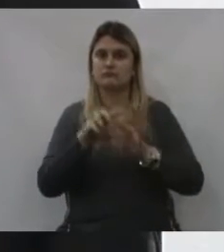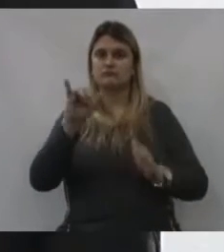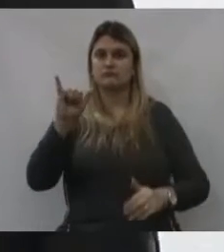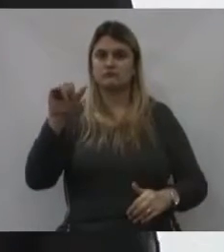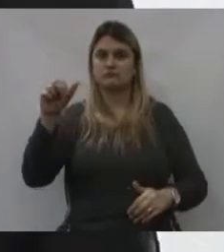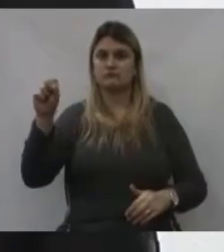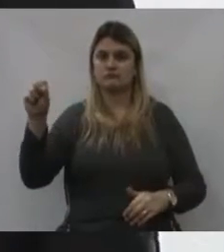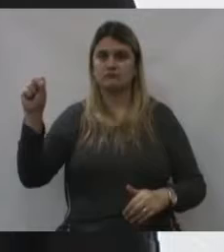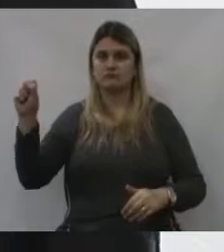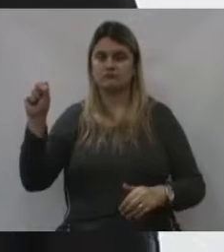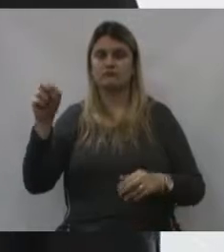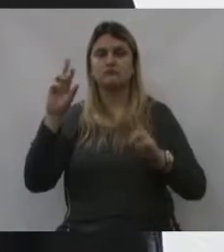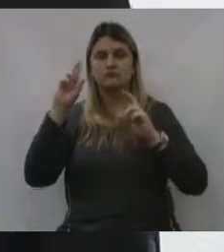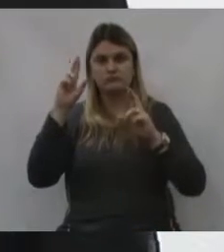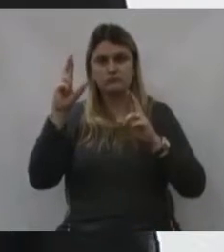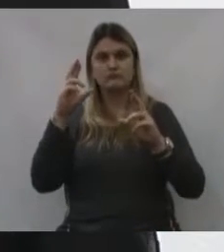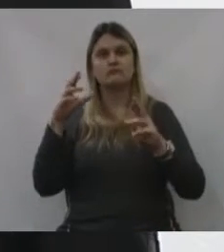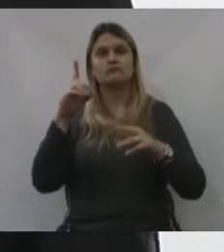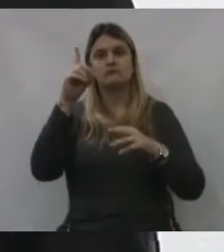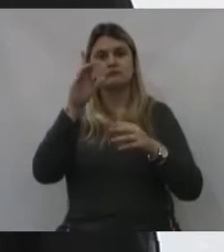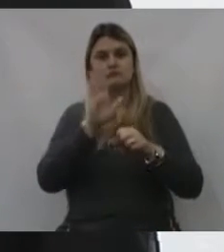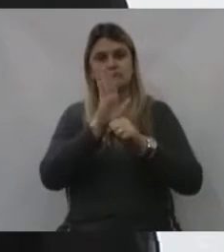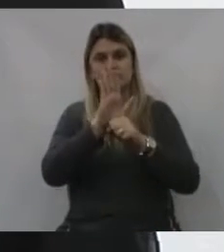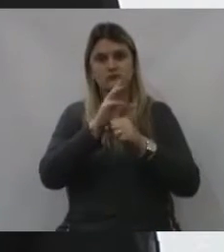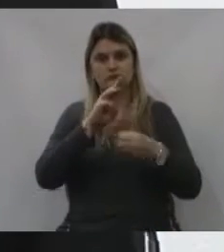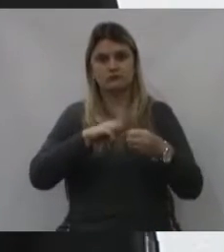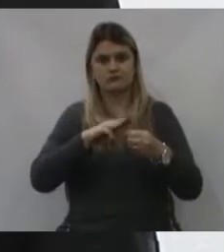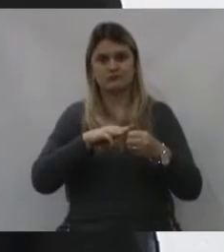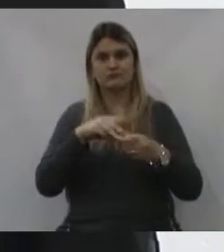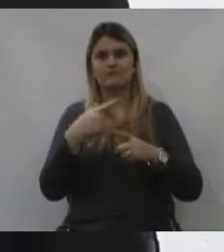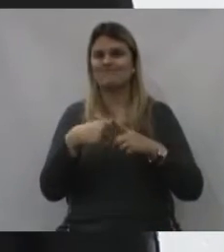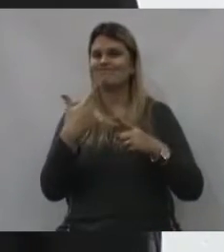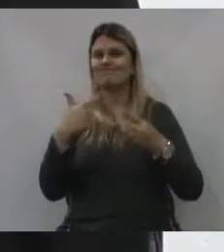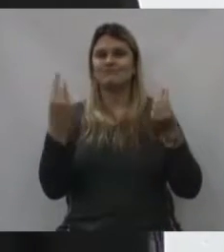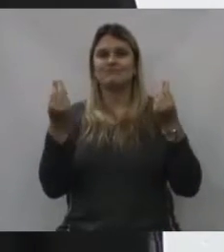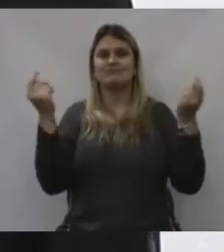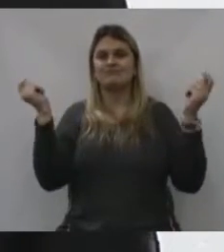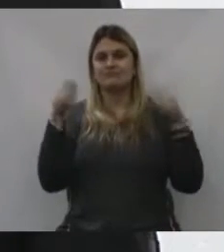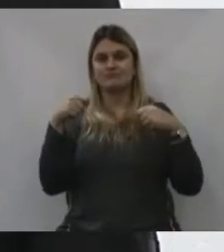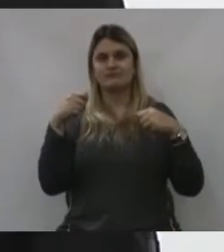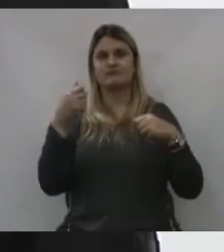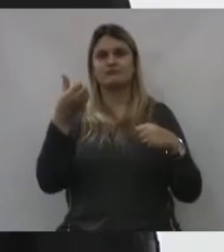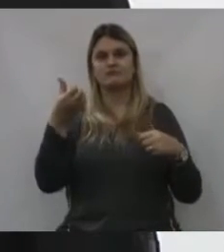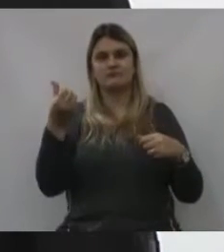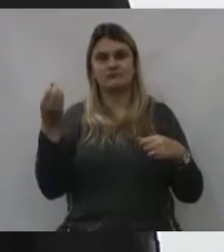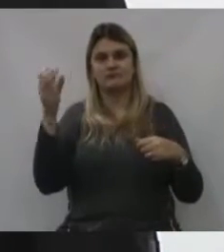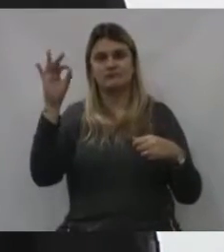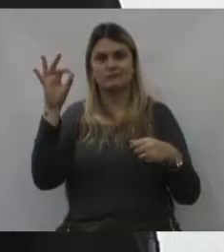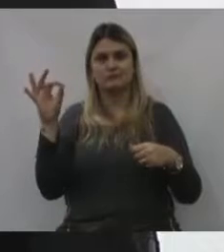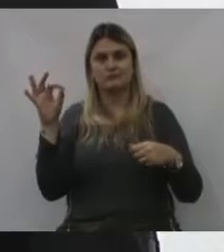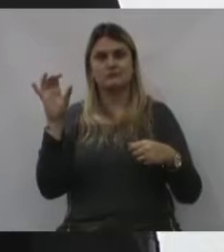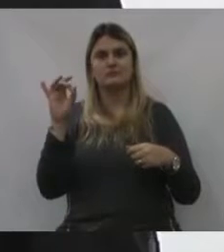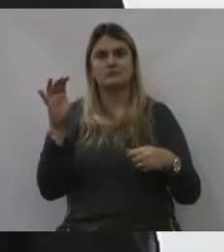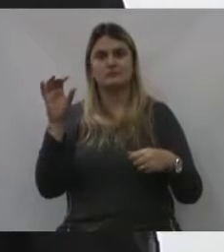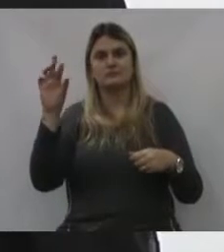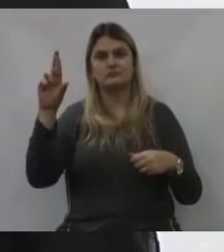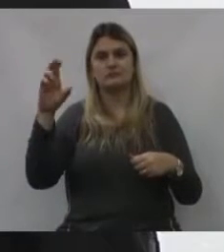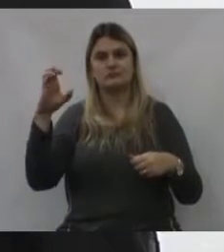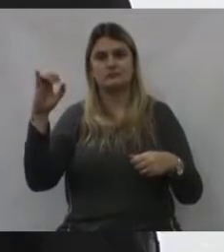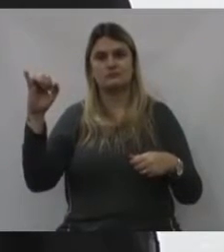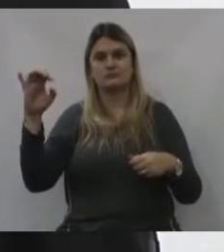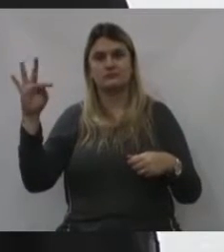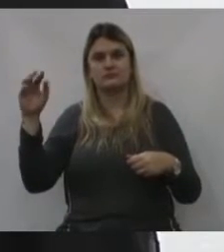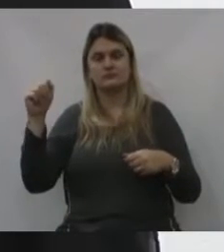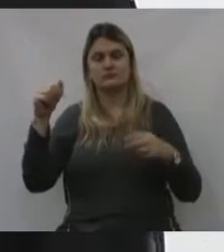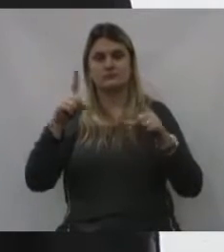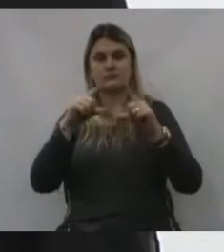do ISS-QN, tomara, queira Deus, que isso ajude a dar um fôlego para os municípios, porque não é admissível que 60 e poucos % fique da